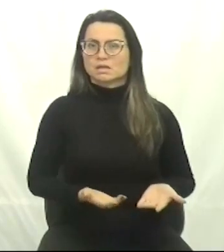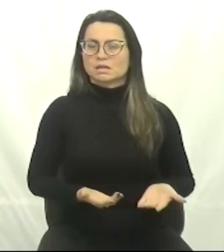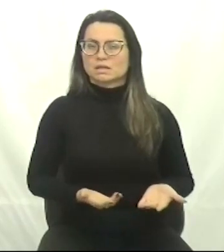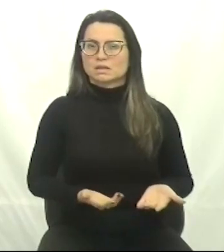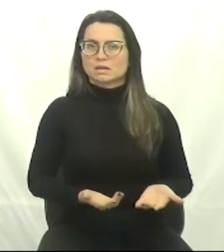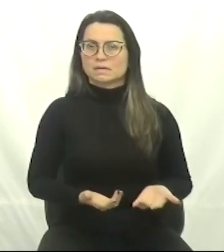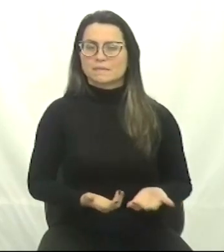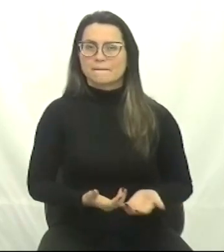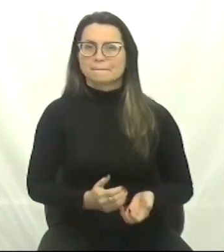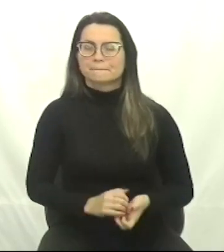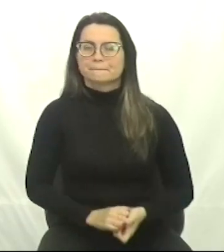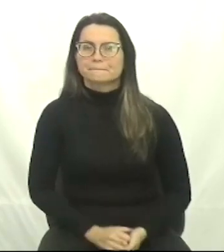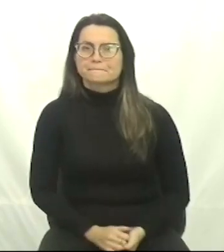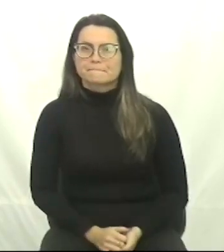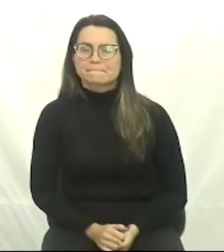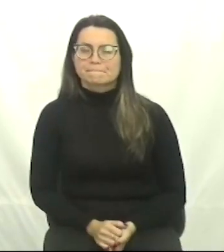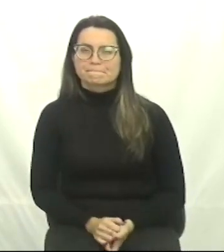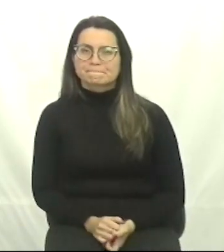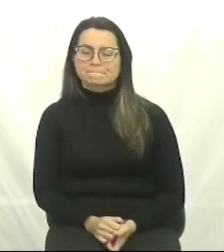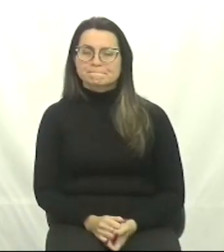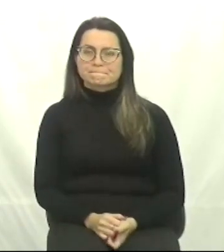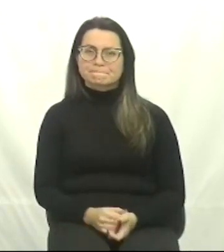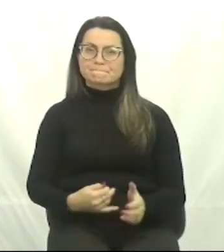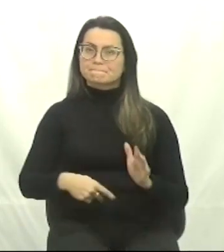perder o prazo num programa